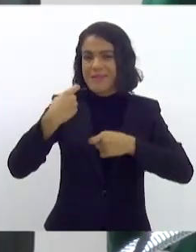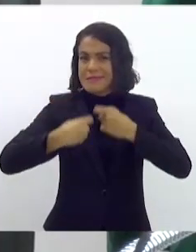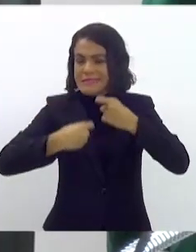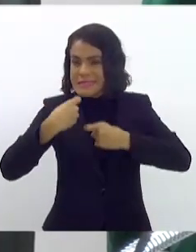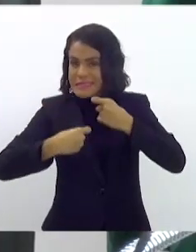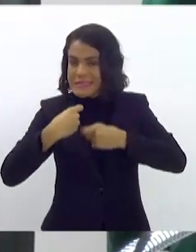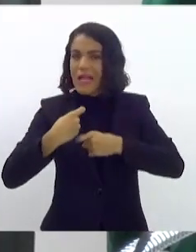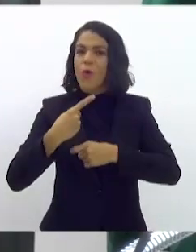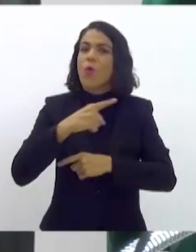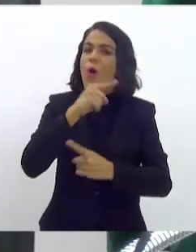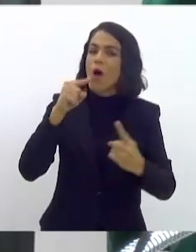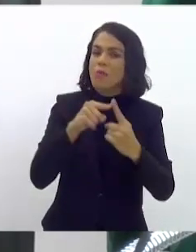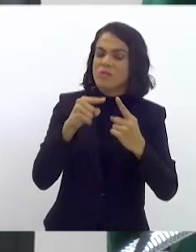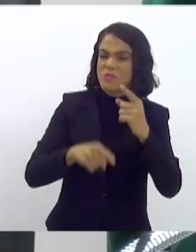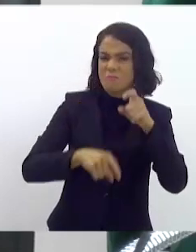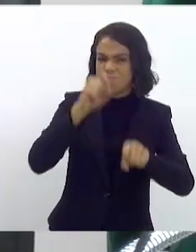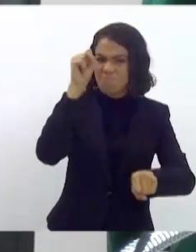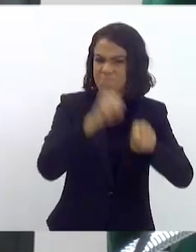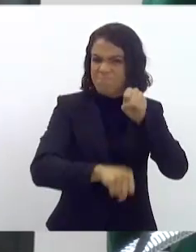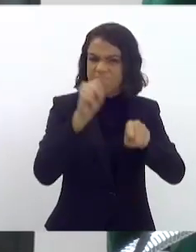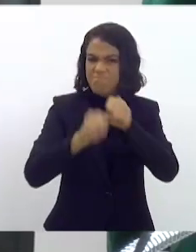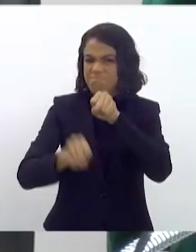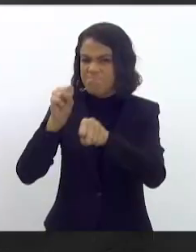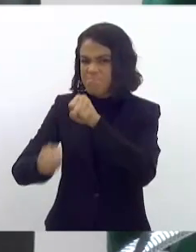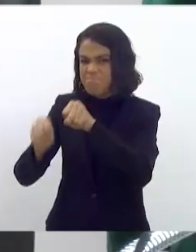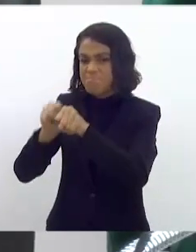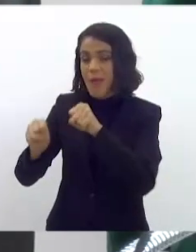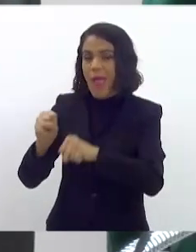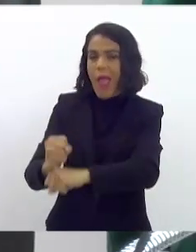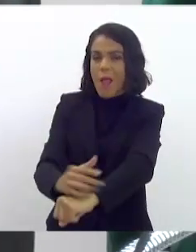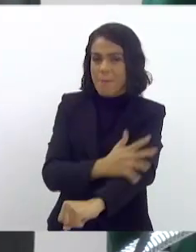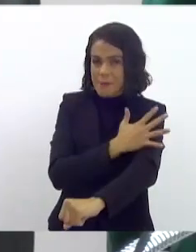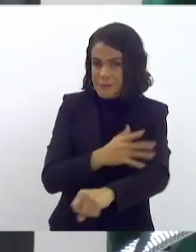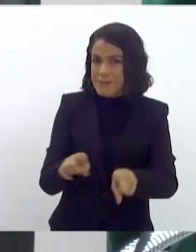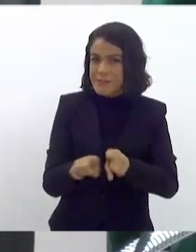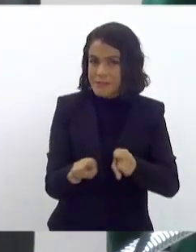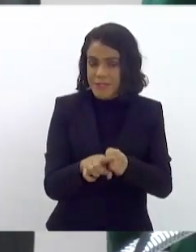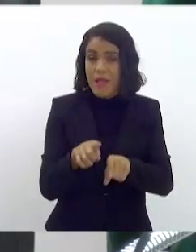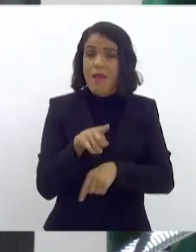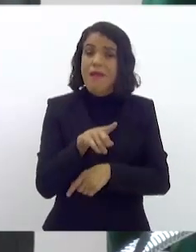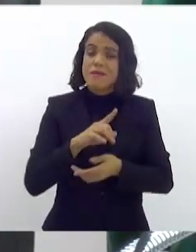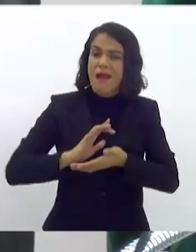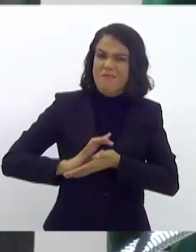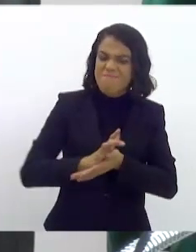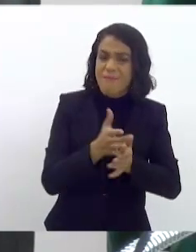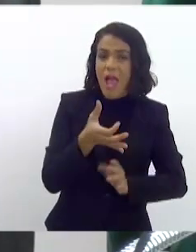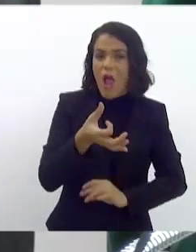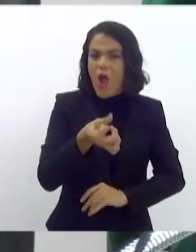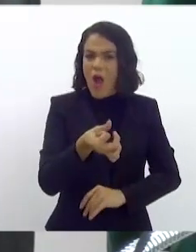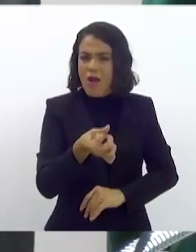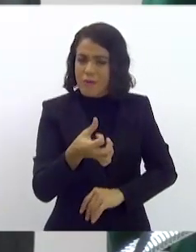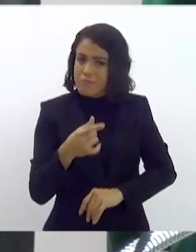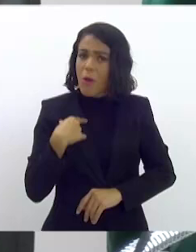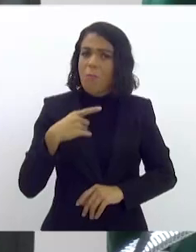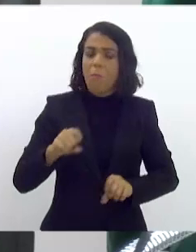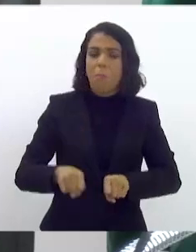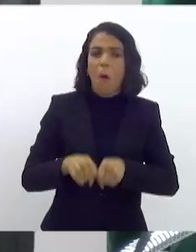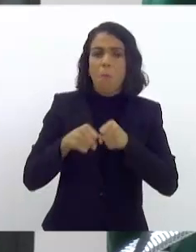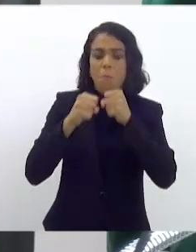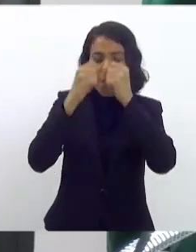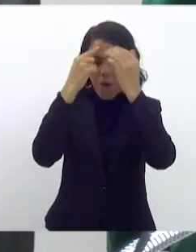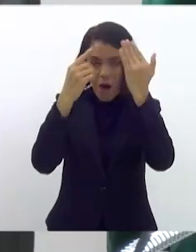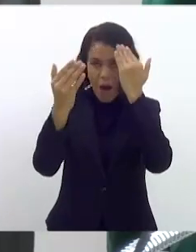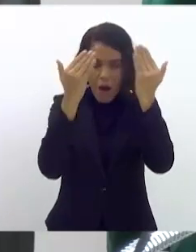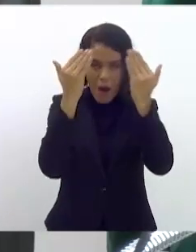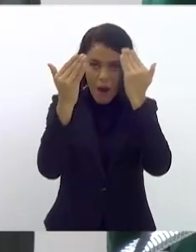com o intuito de prejudicar reputações e causar danos emocionais. Esses atos covardes têm consequências devastadoras para as vítimas,